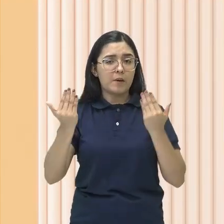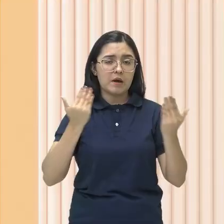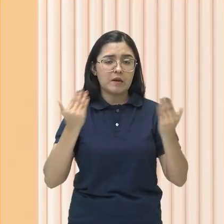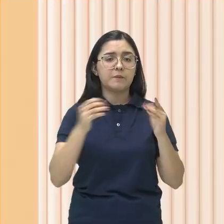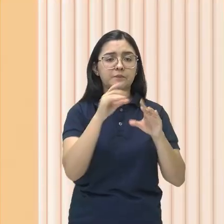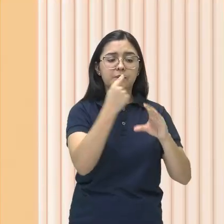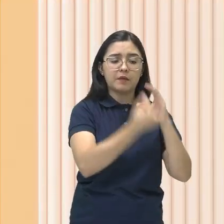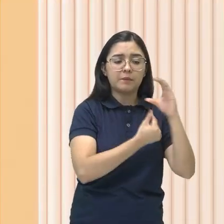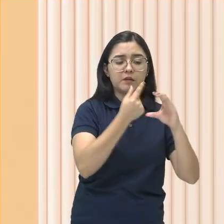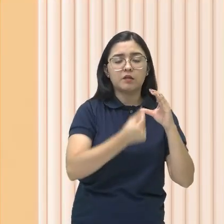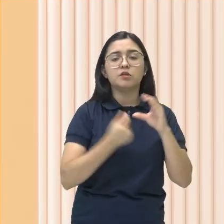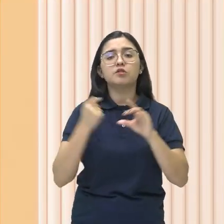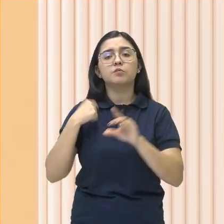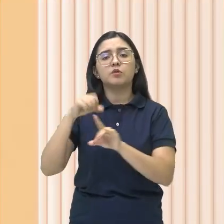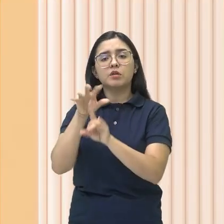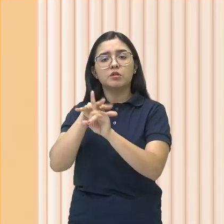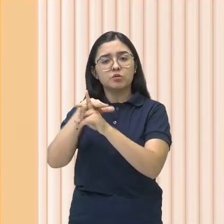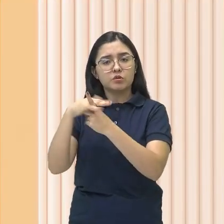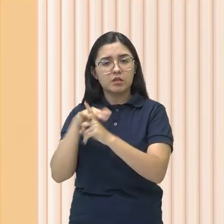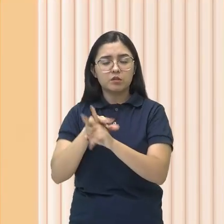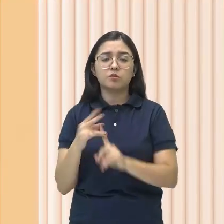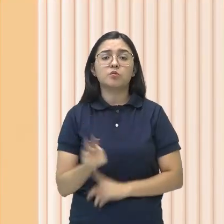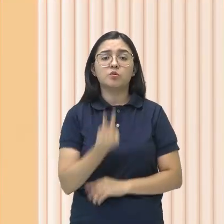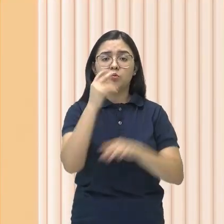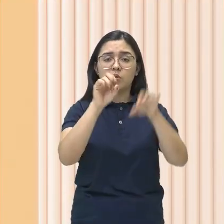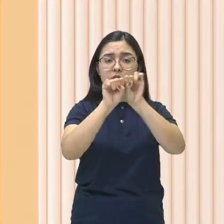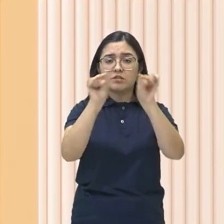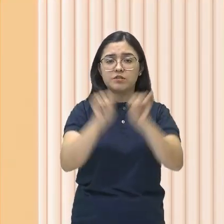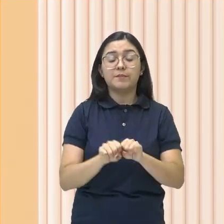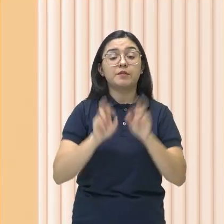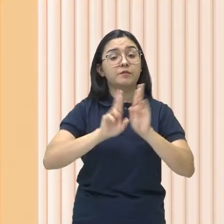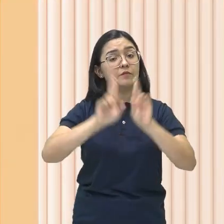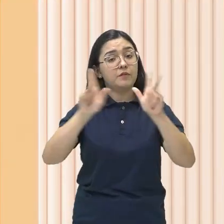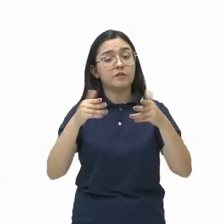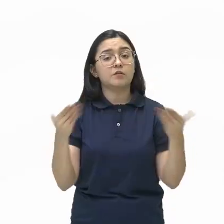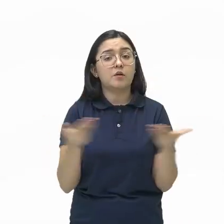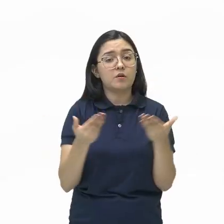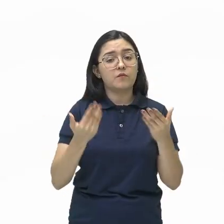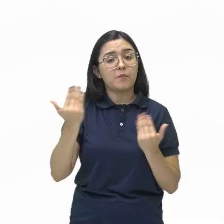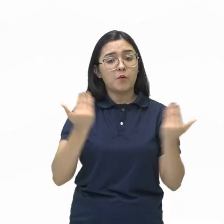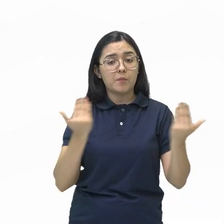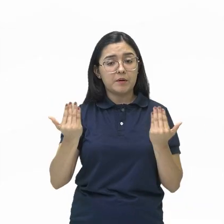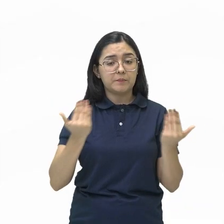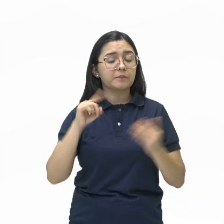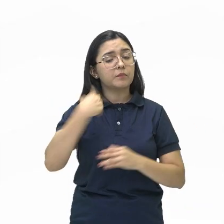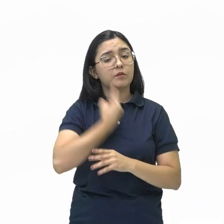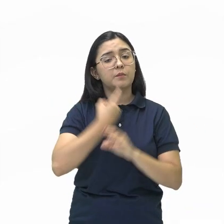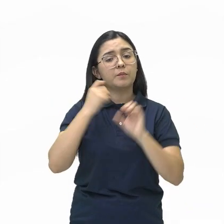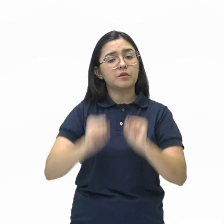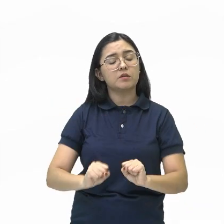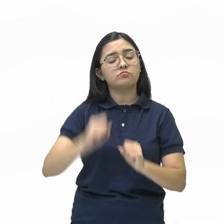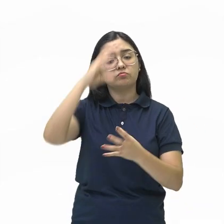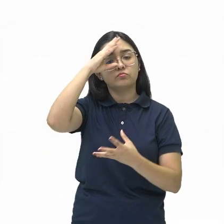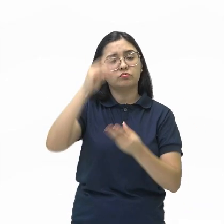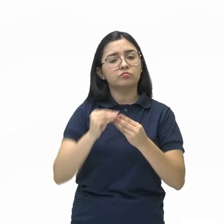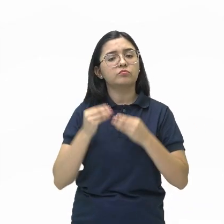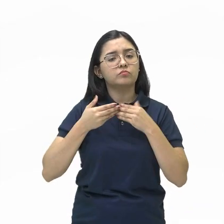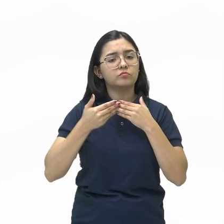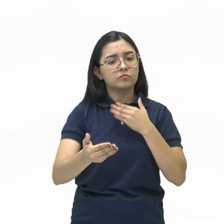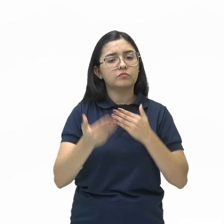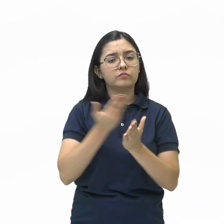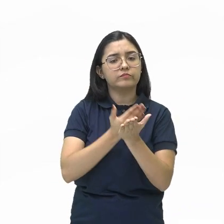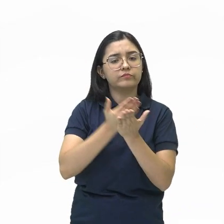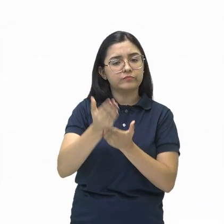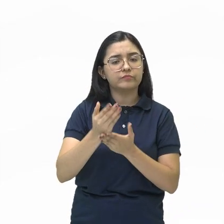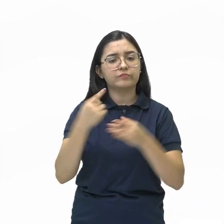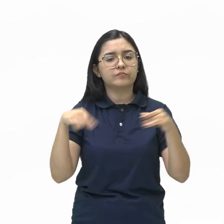estamos falando de dois sistemas diferentes, né? Então, vamos comparar um ao outro para que a gente possa começar a entender, né,